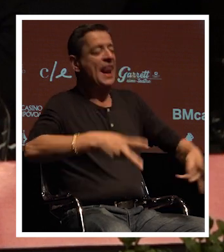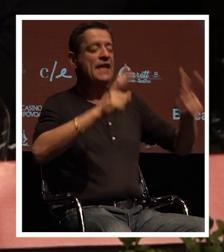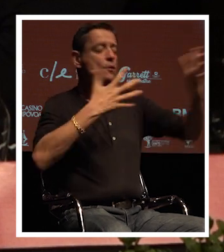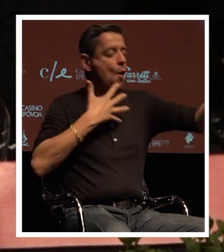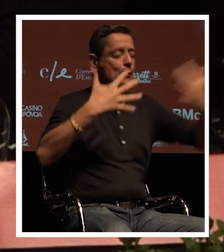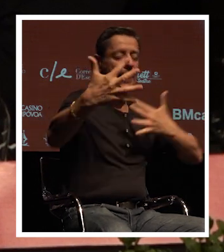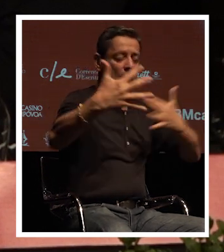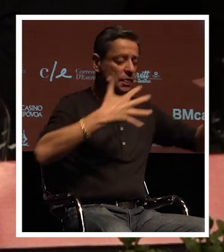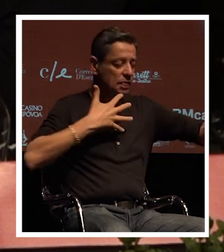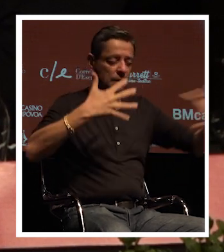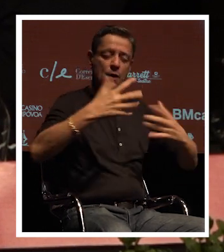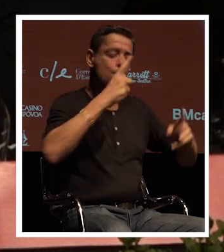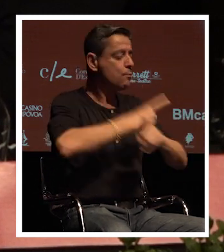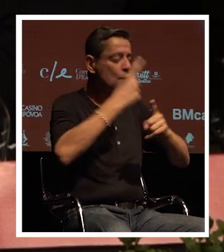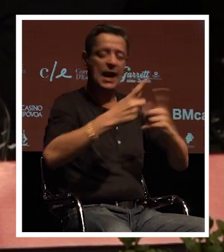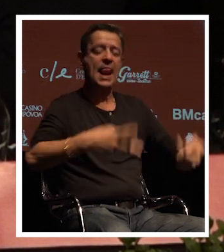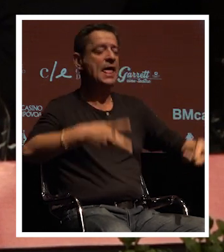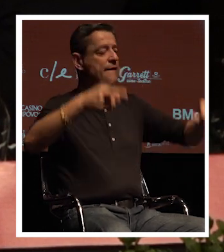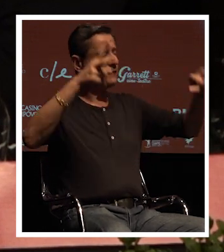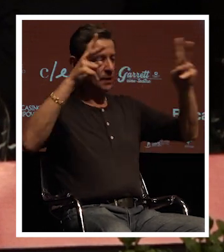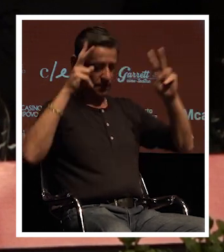vento porque é